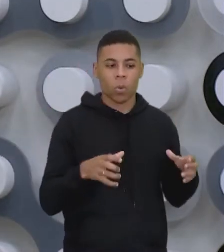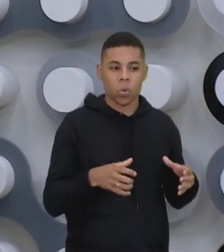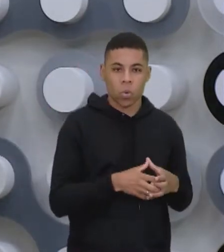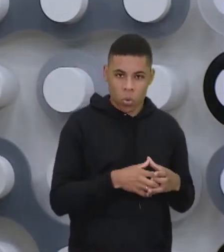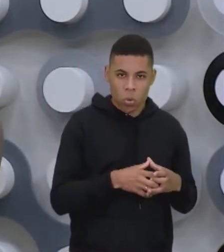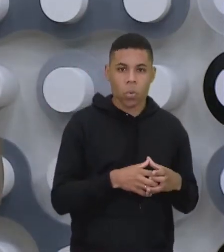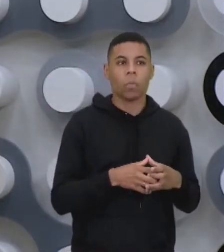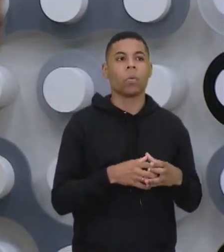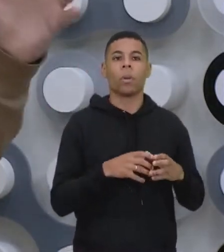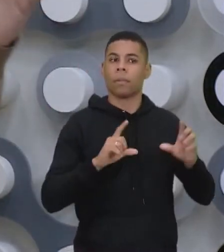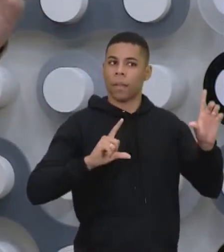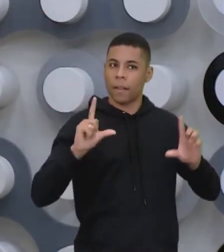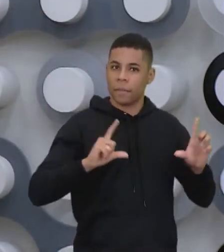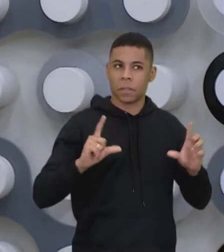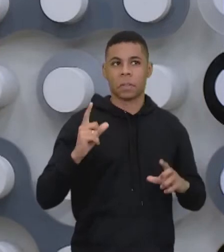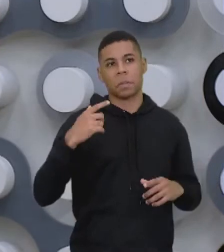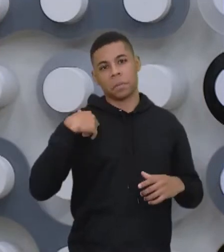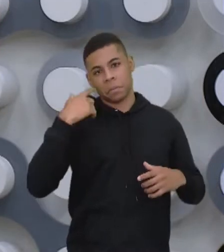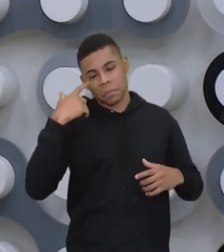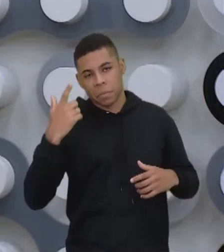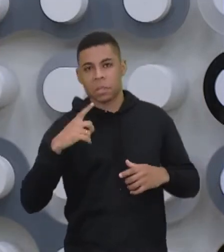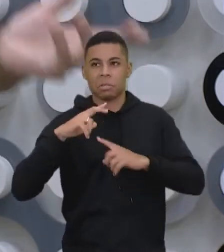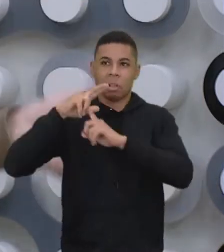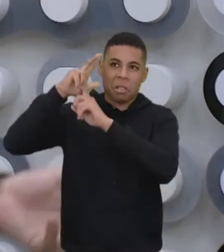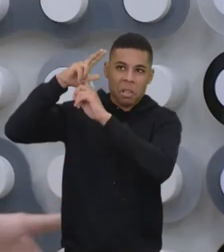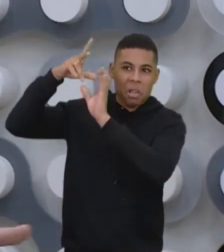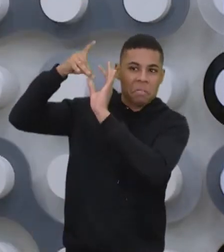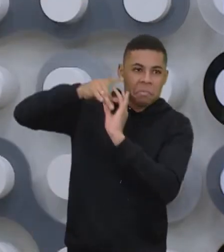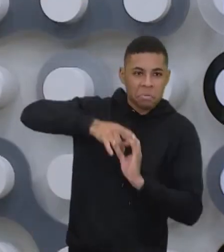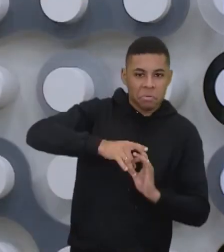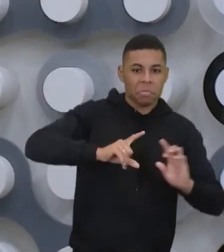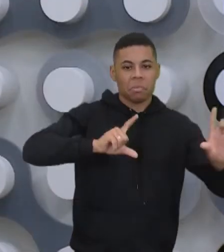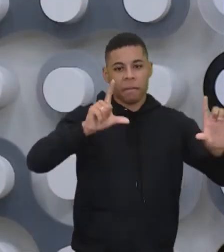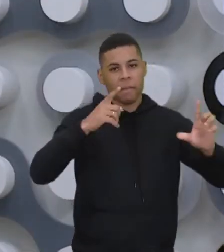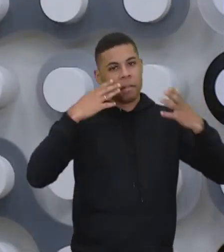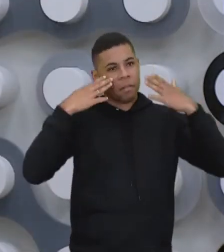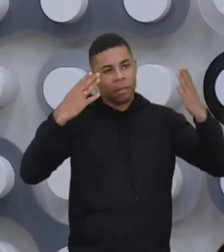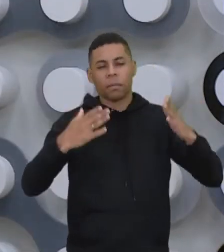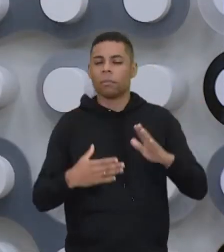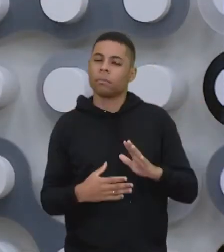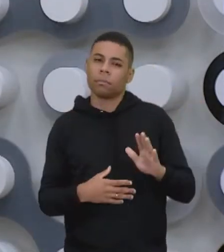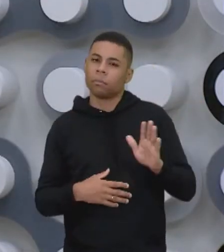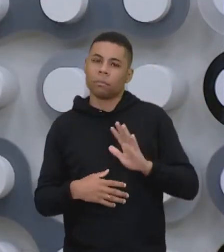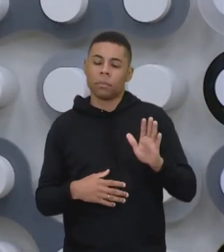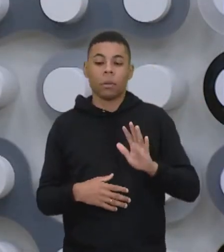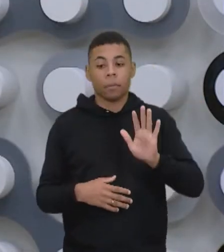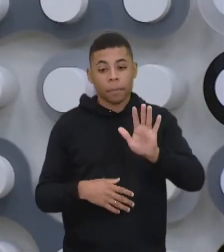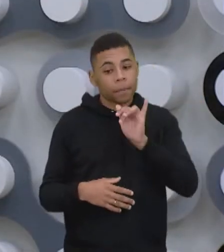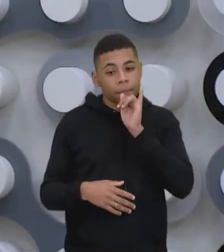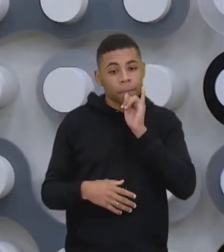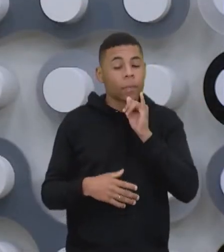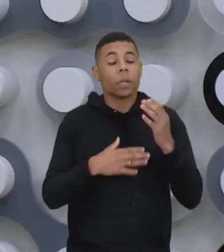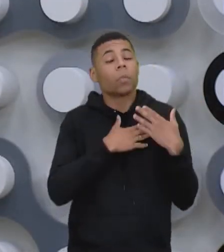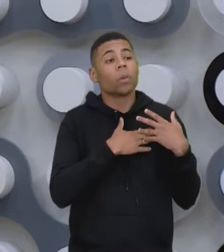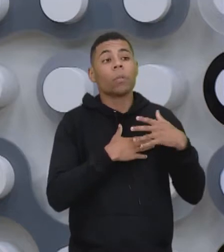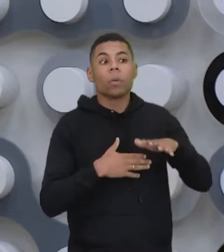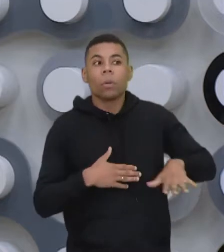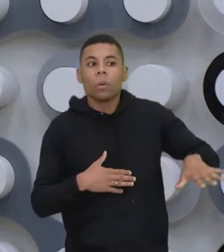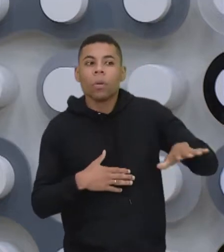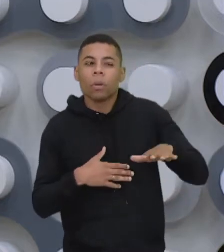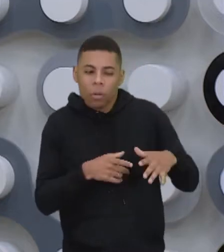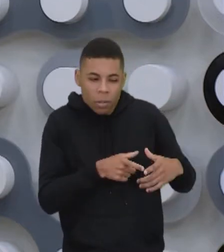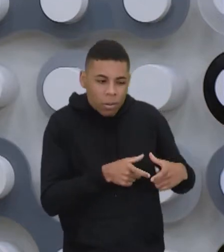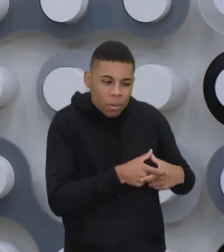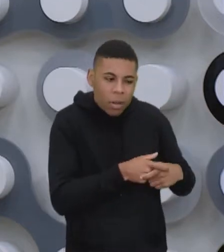canais de TV grandiosos, né? Com satélites, agências internacionais. Mas qual a responsabilidade daquela